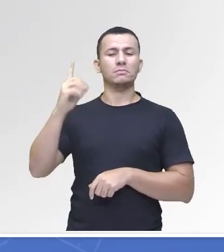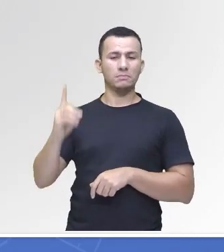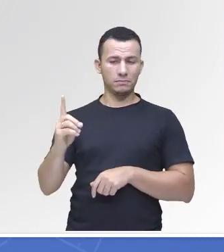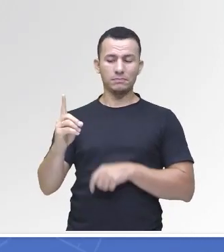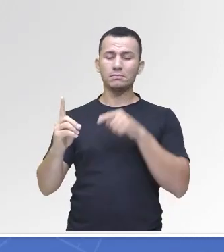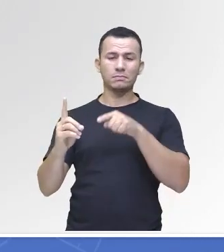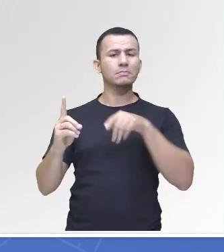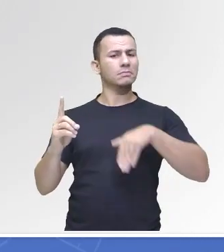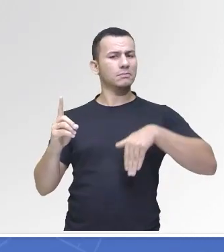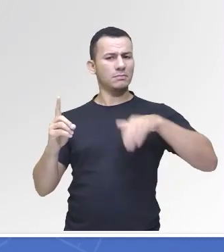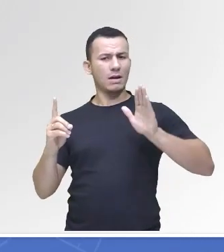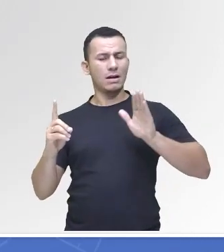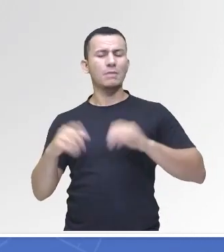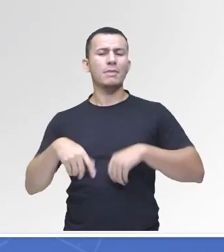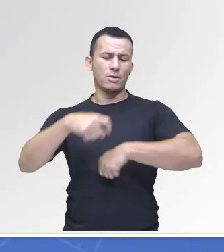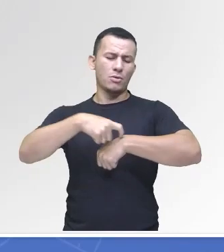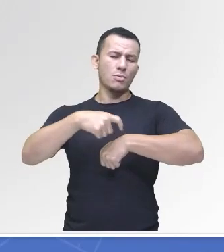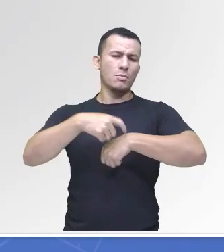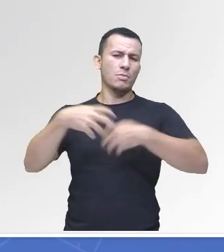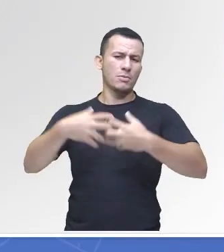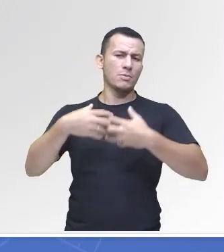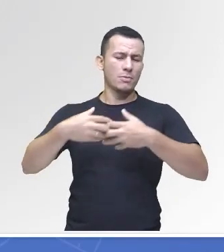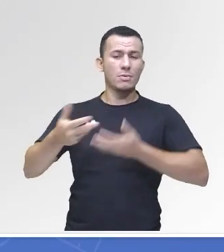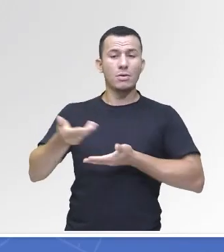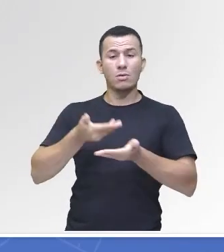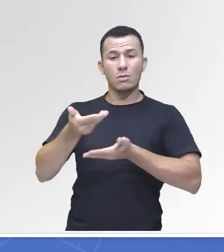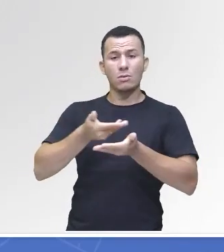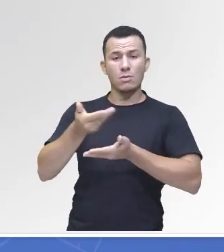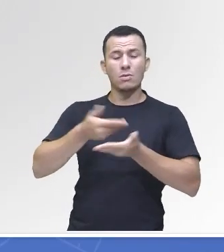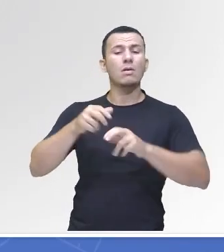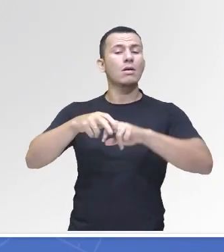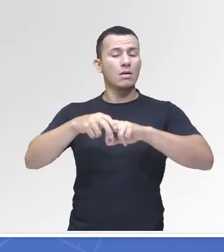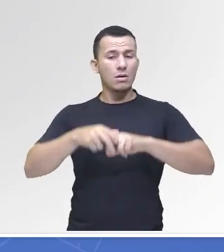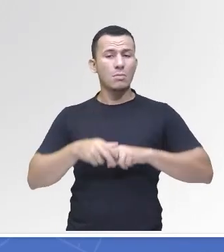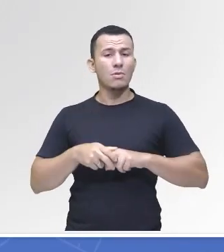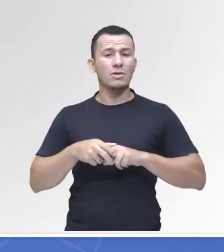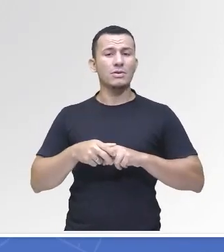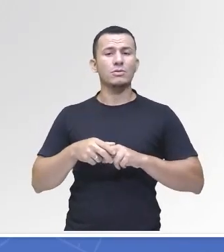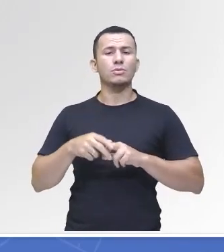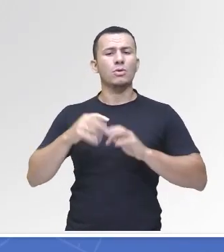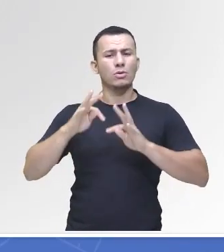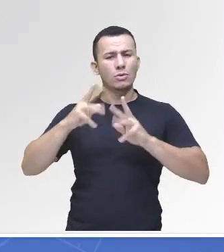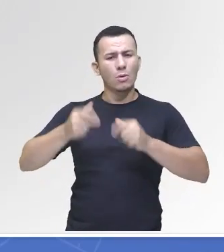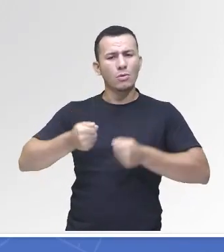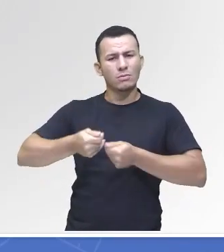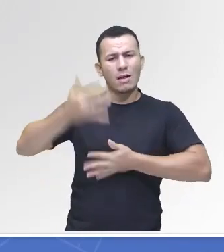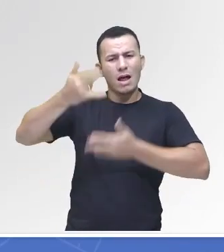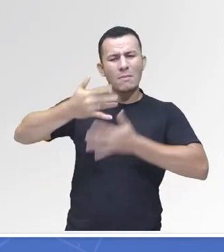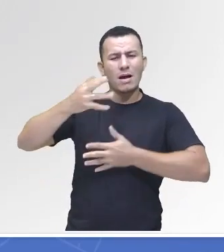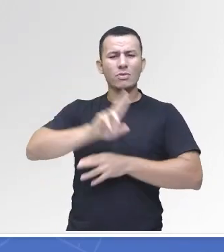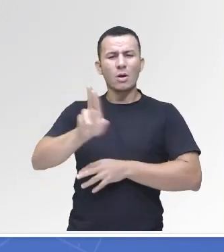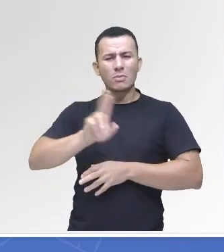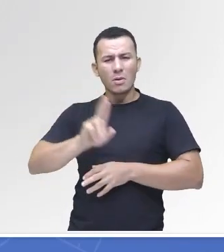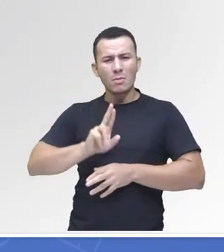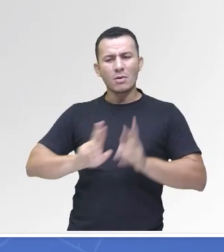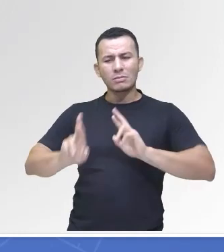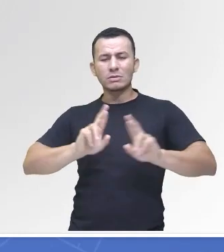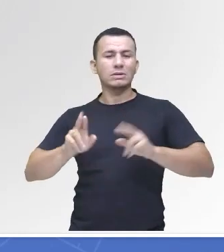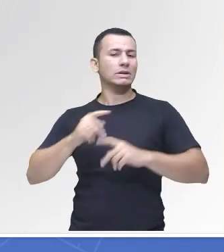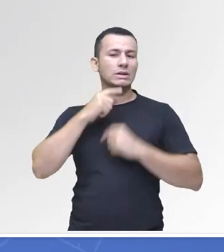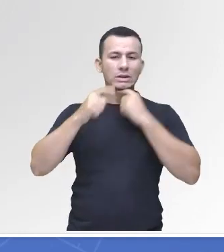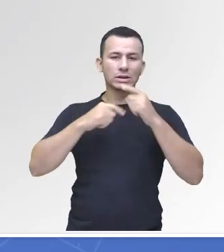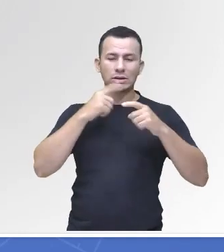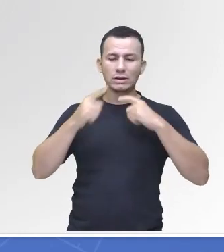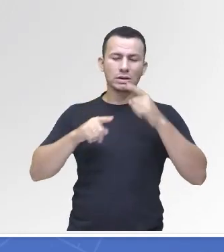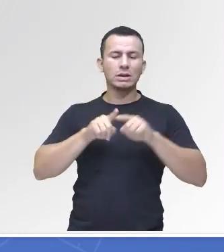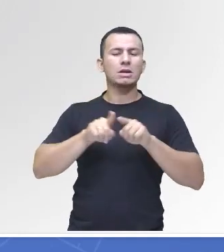Então a gente tem pouco tempo aqui nesse momento da interatividade, por isso que nem sempre a gente consegue mencionar o nome de todos vocês, mas a gente faz aqui, né, faz